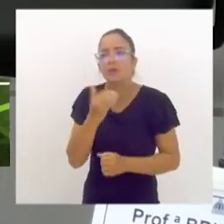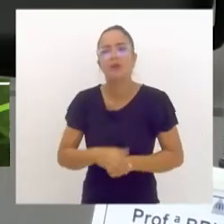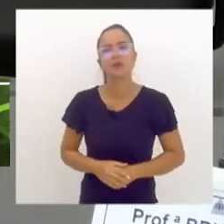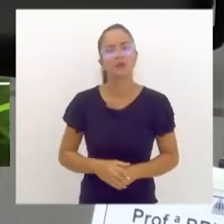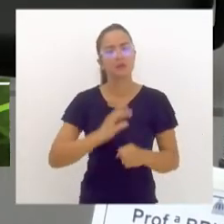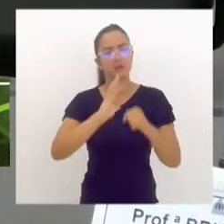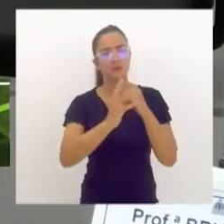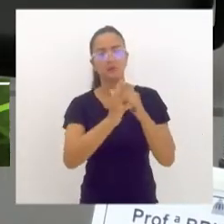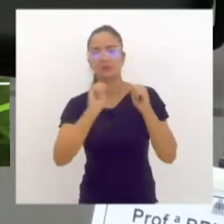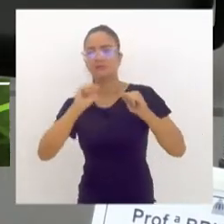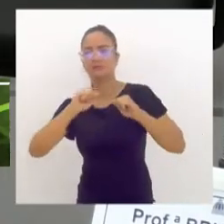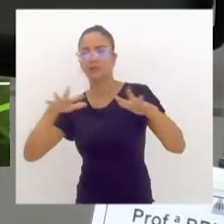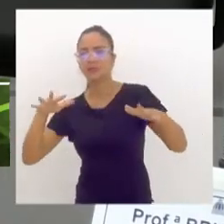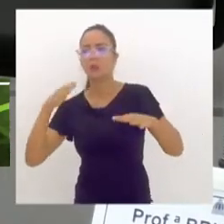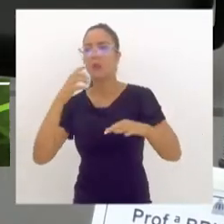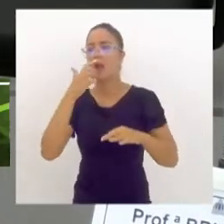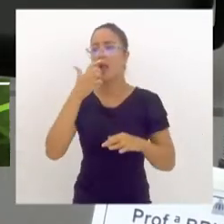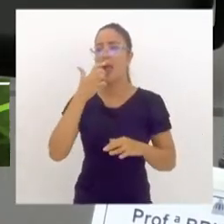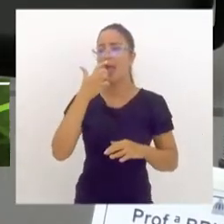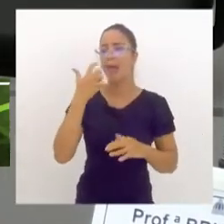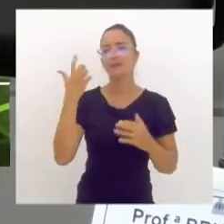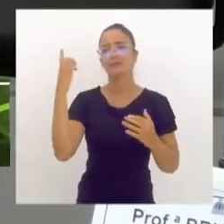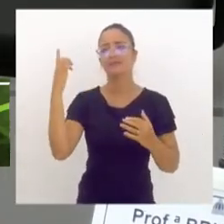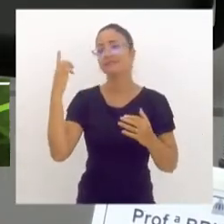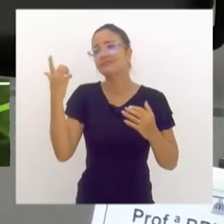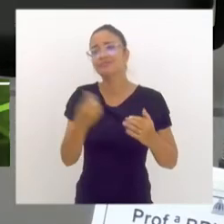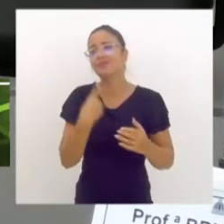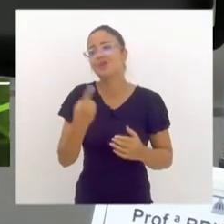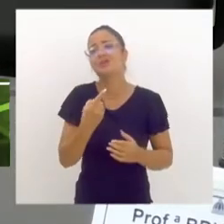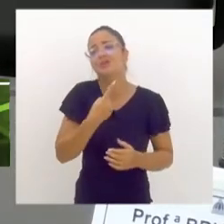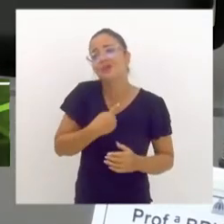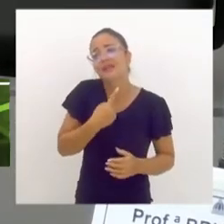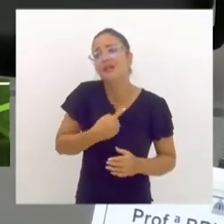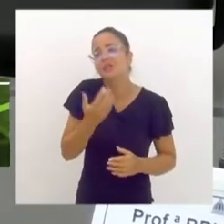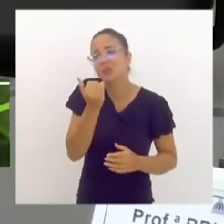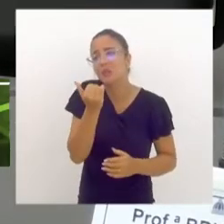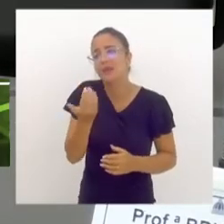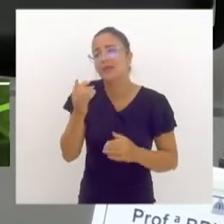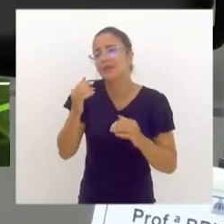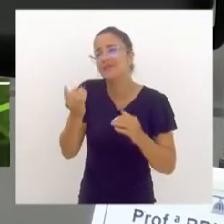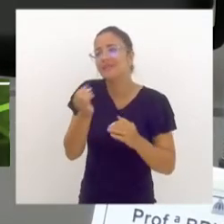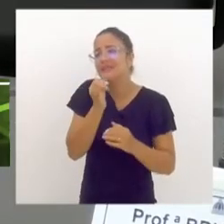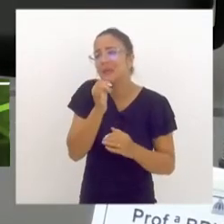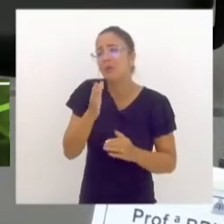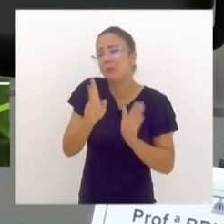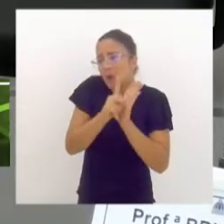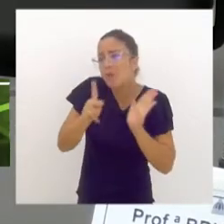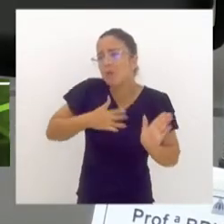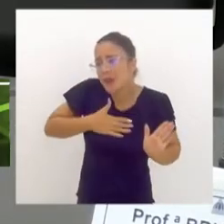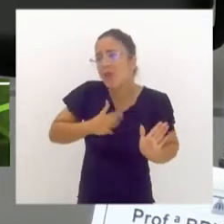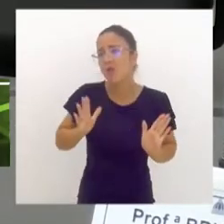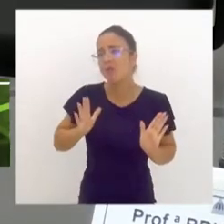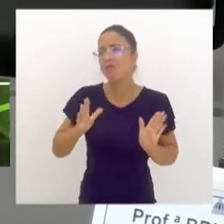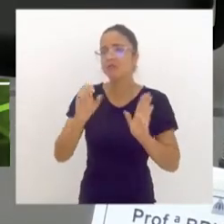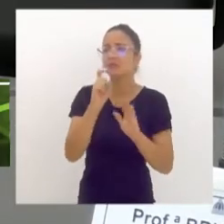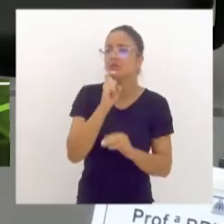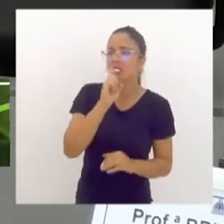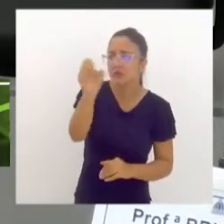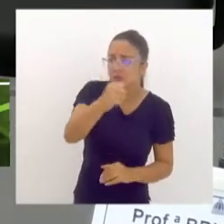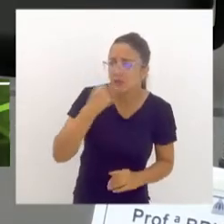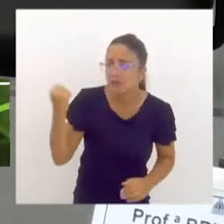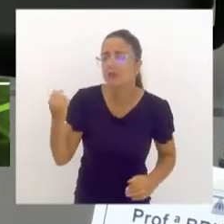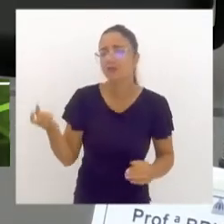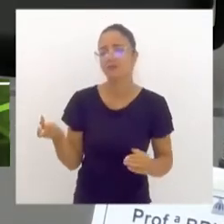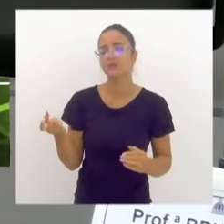sabem bem disso, é preciso poder guardar alguma coisa, é preciso ter uma água gelada, é preciso ter uma condição mínima de trabalho, e geladeira passa por